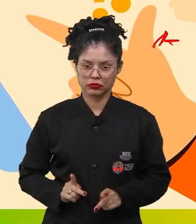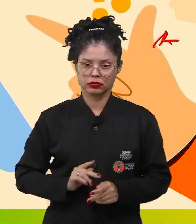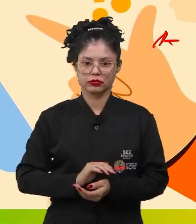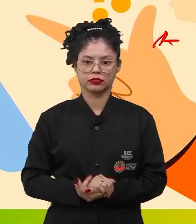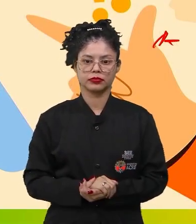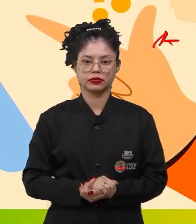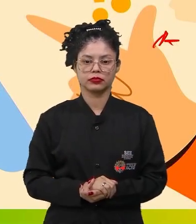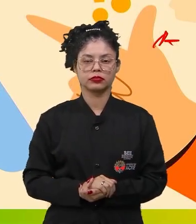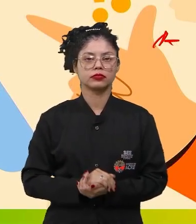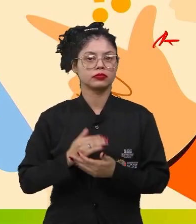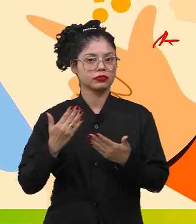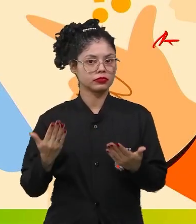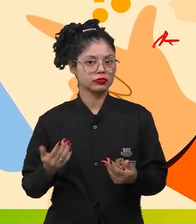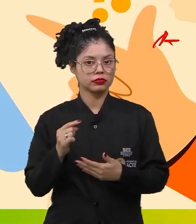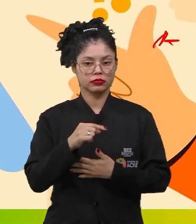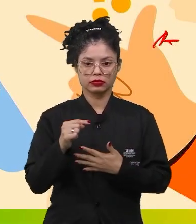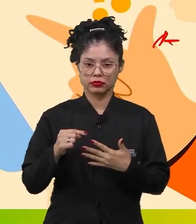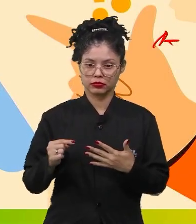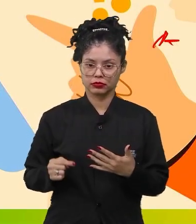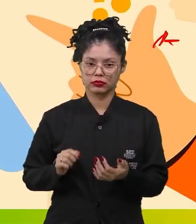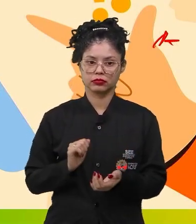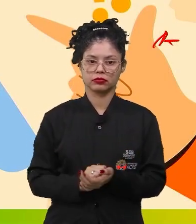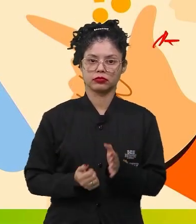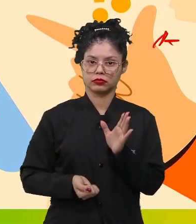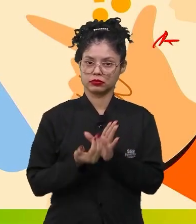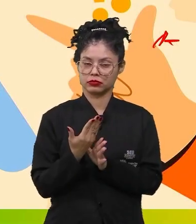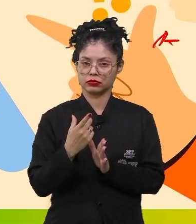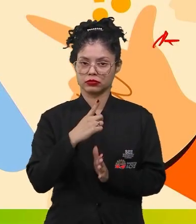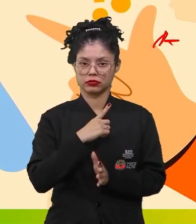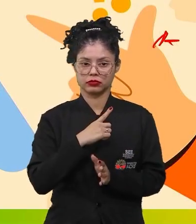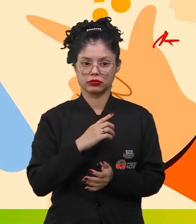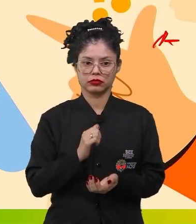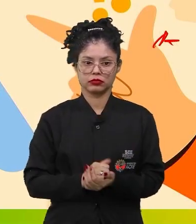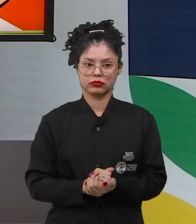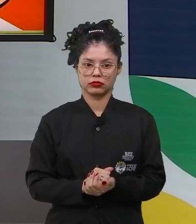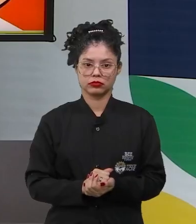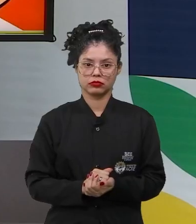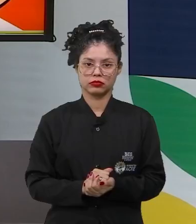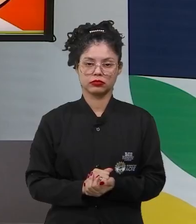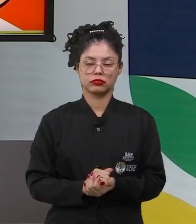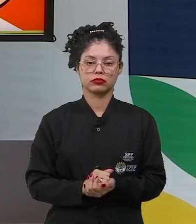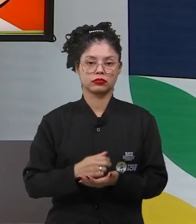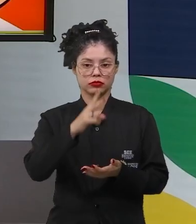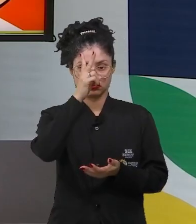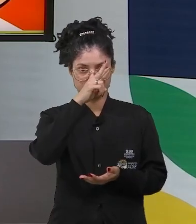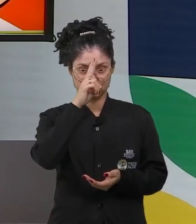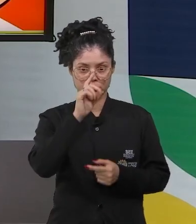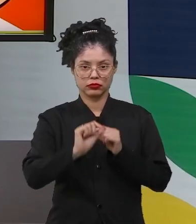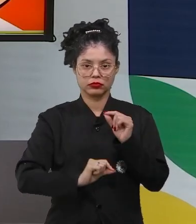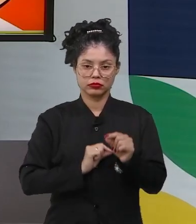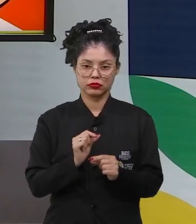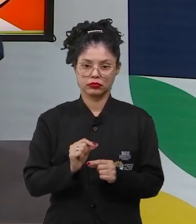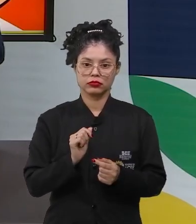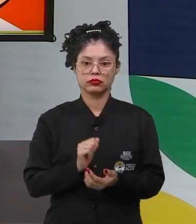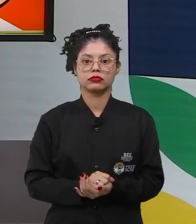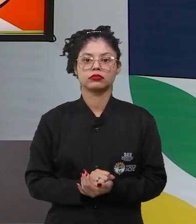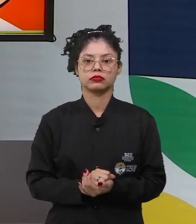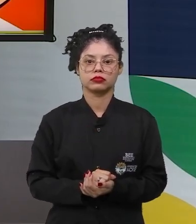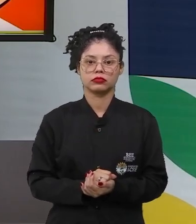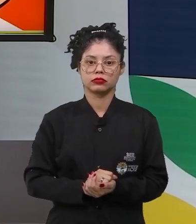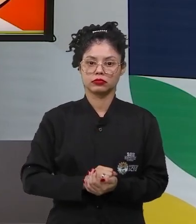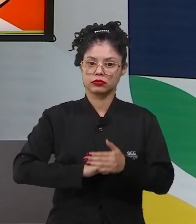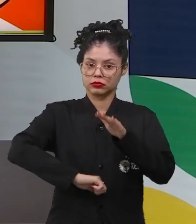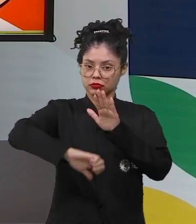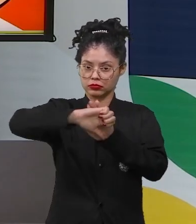ok? Então, esses são os elementos que formam o racismo. Só lembrando, pessoal, o racismo, ele é